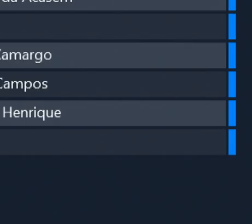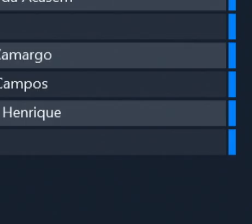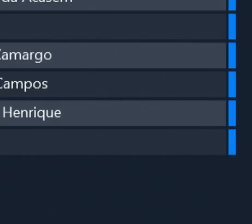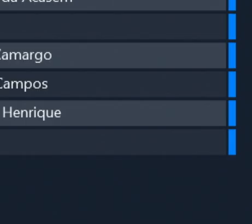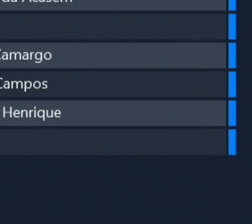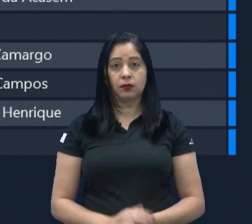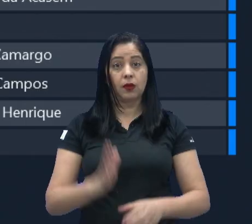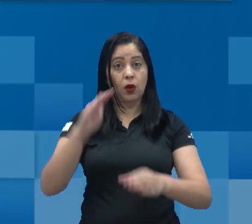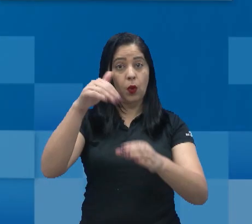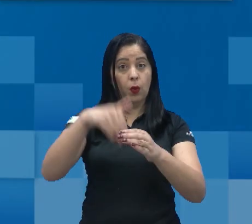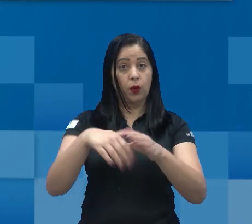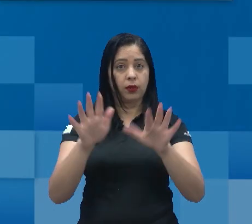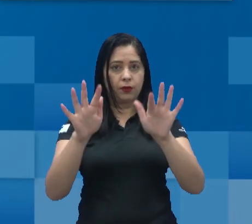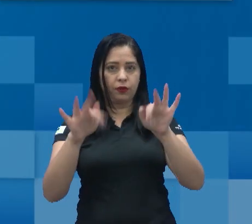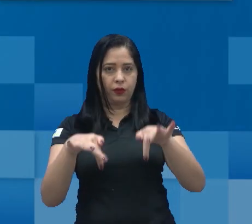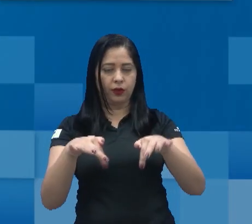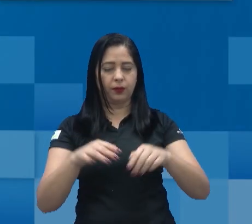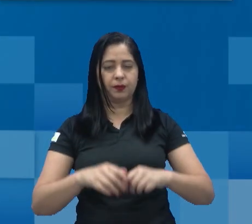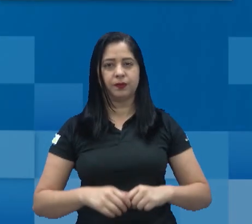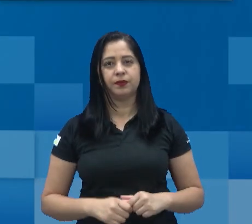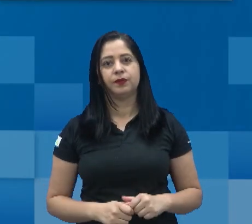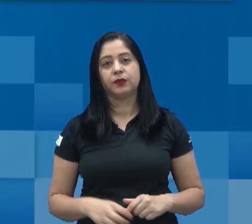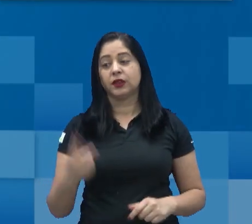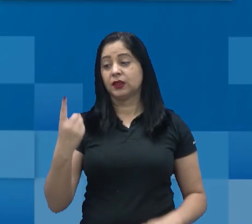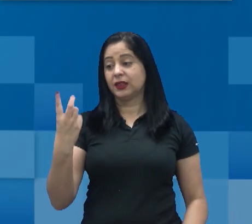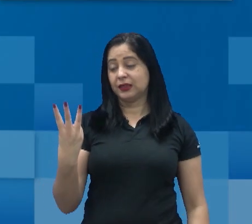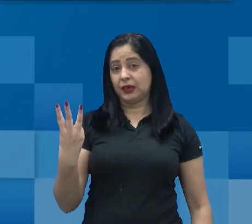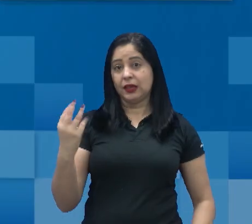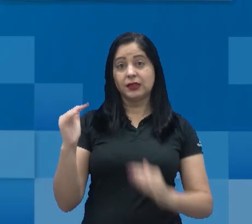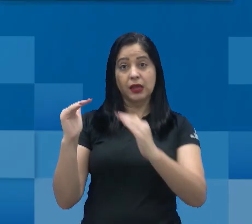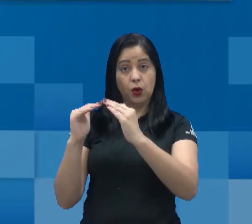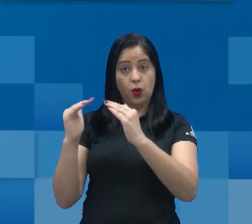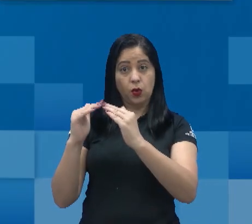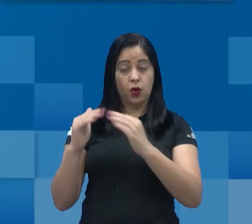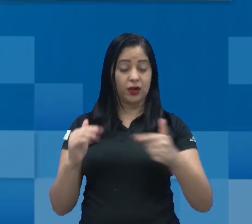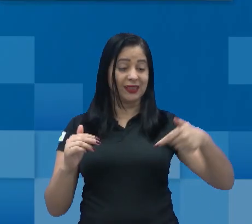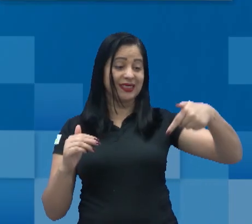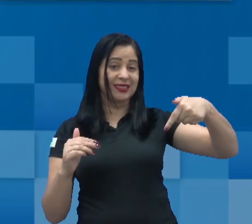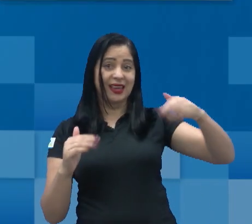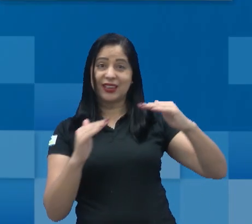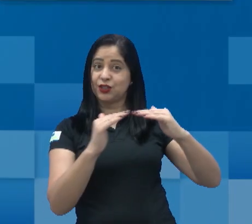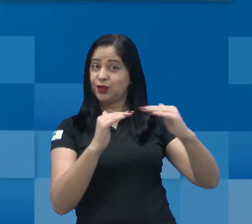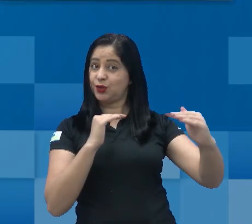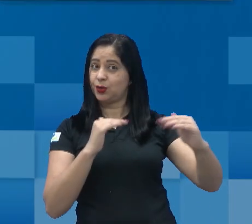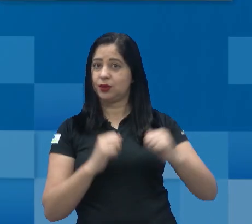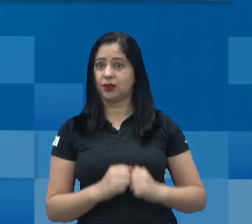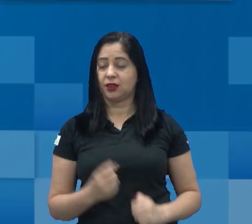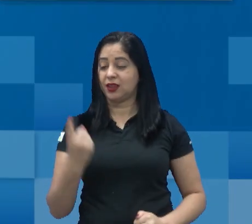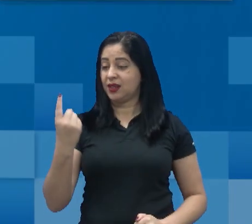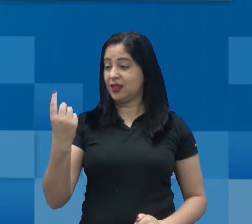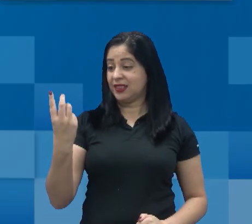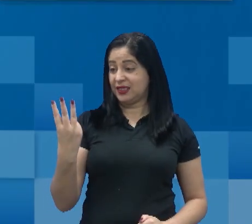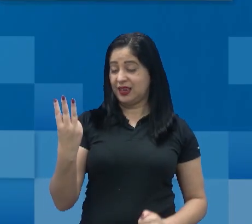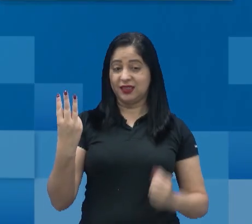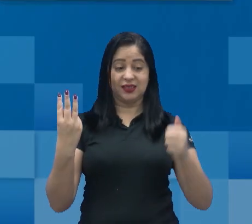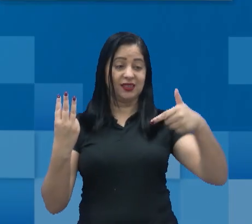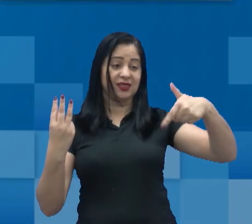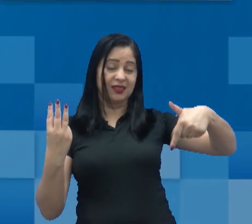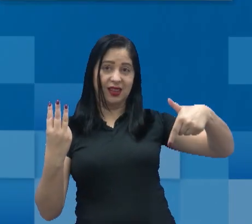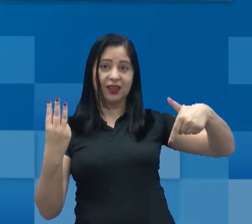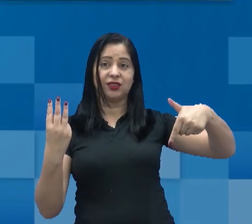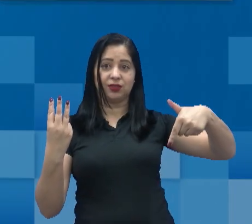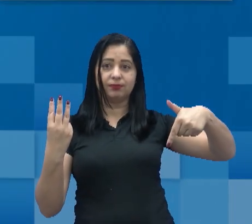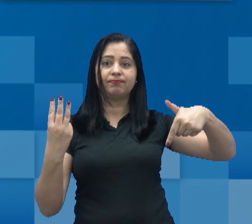Encerrada a votação. 13 votos contrários, 7 votos favoráveis. Com 7 votos favoráveis, 13